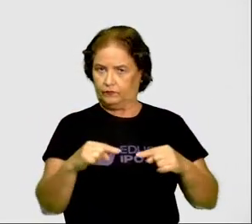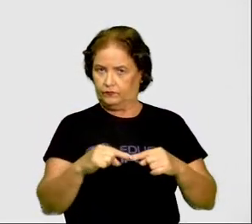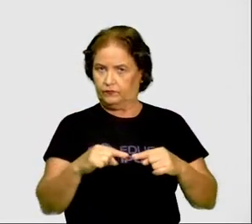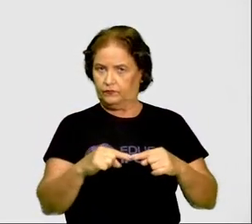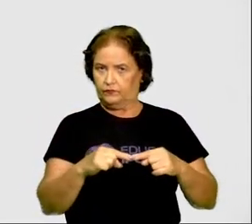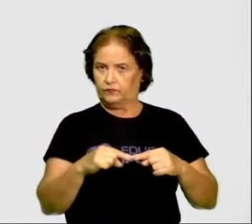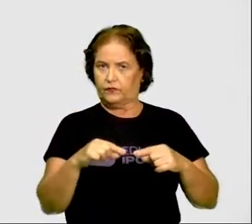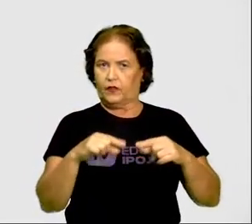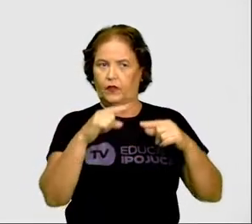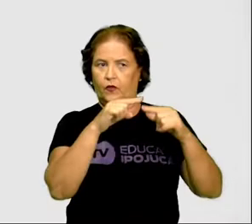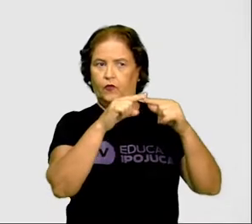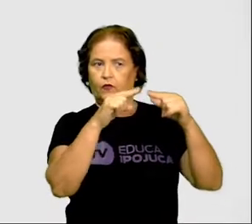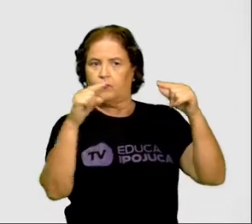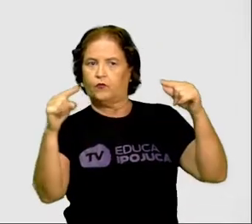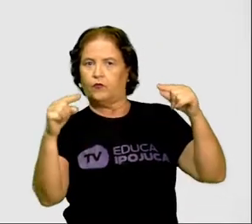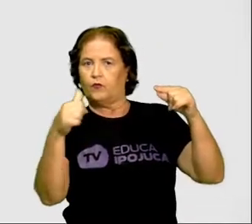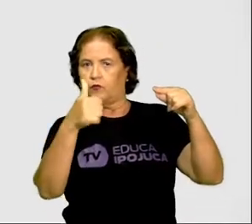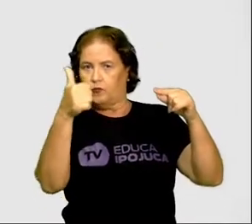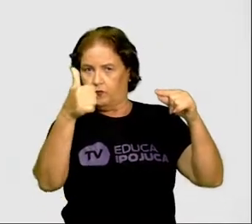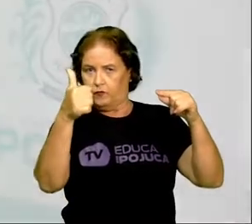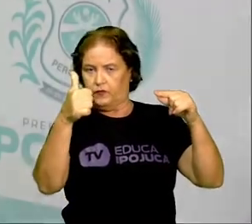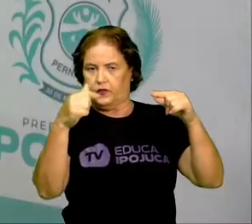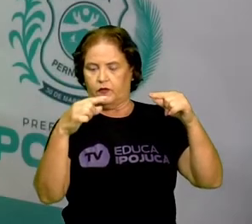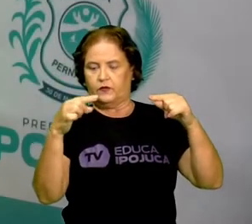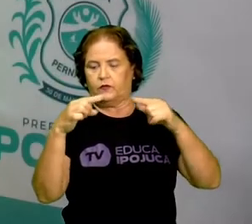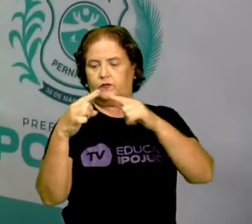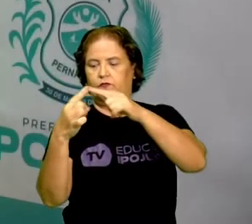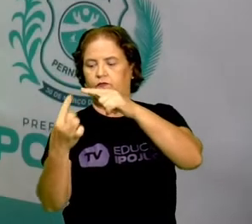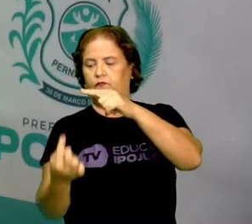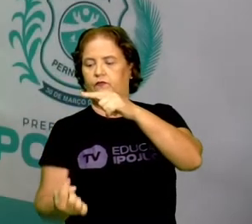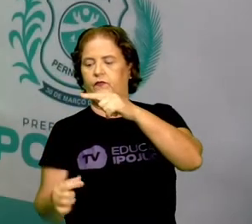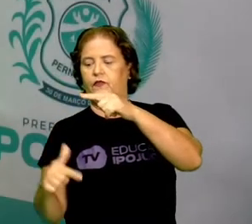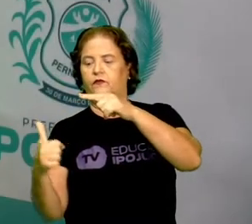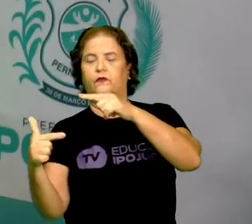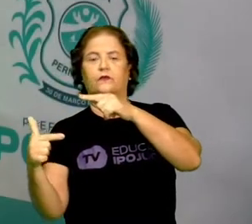Para que vocês comecem a compreender o que são figuras.